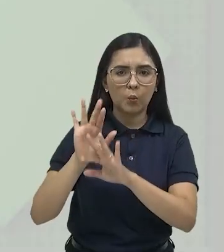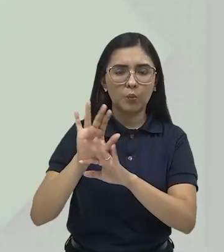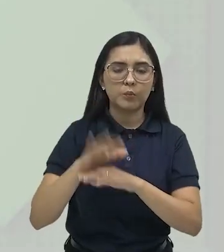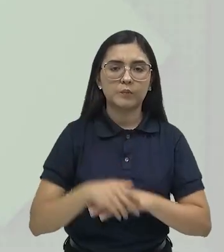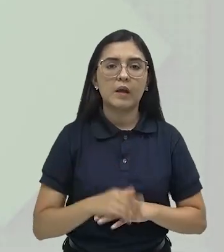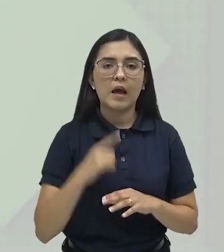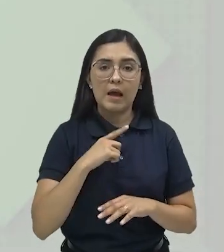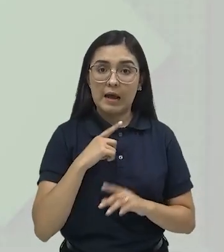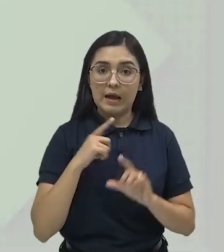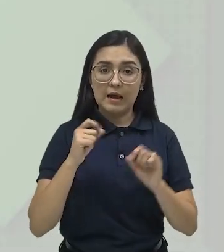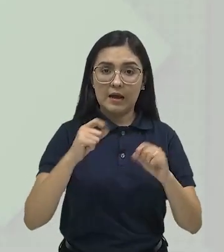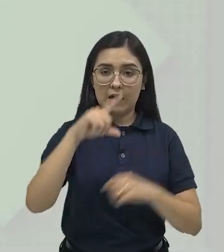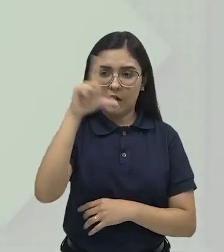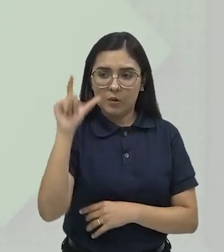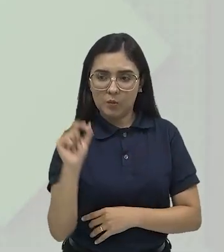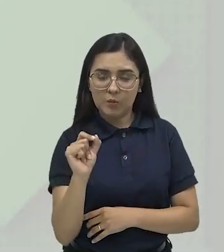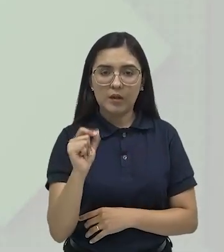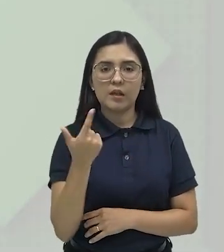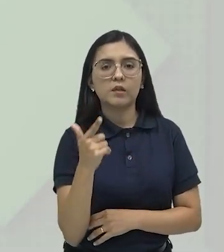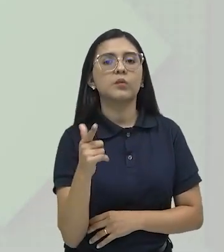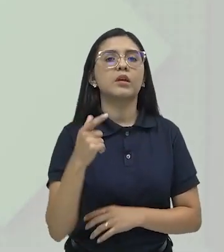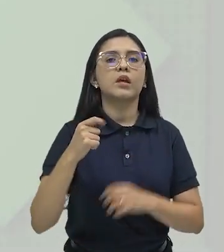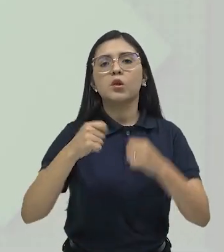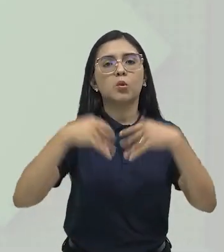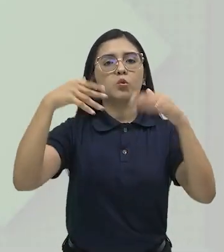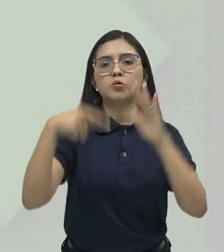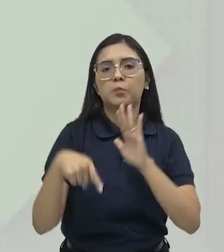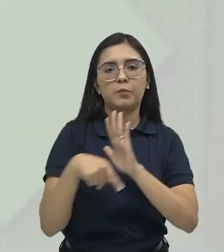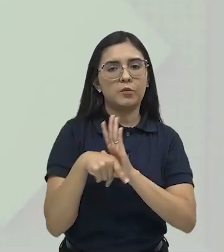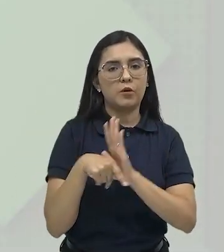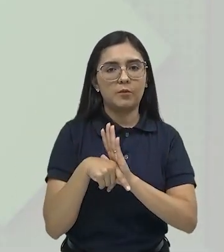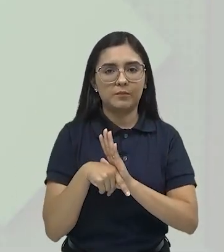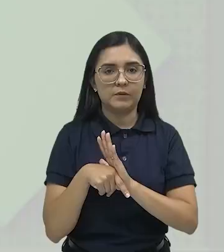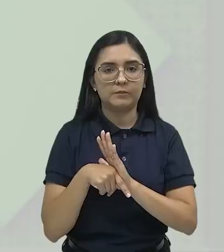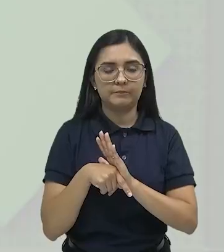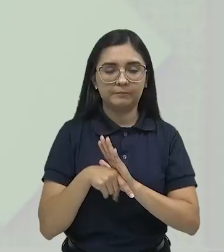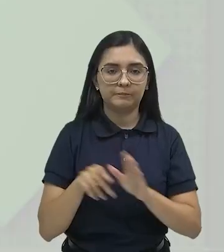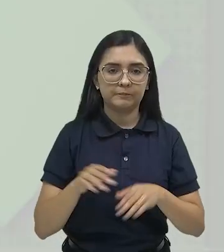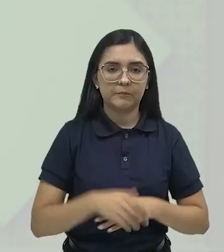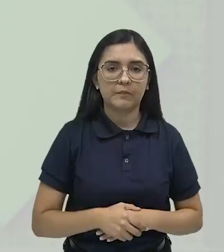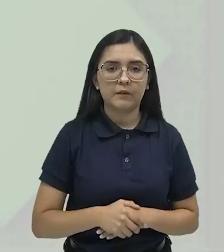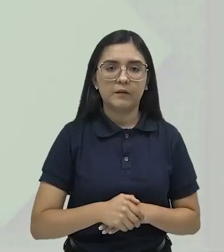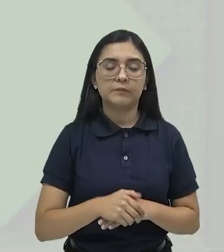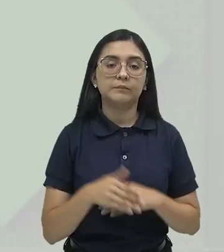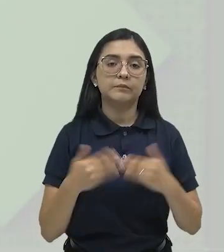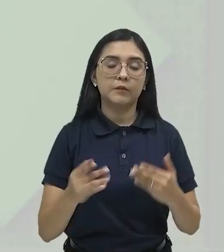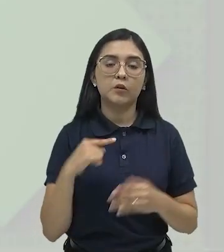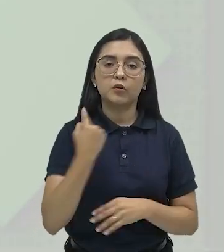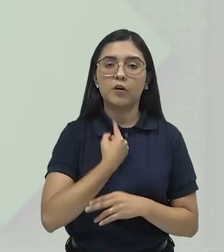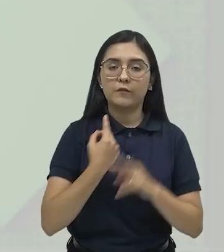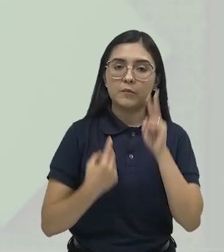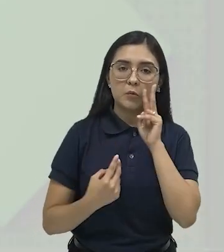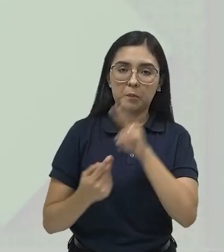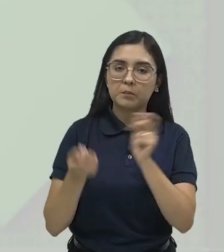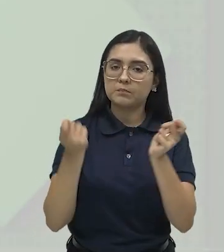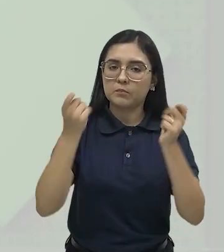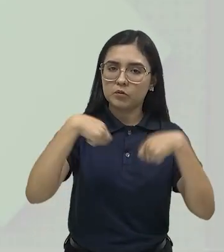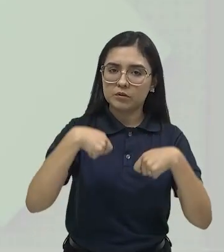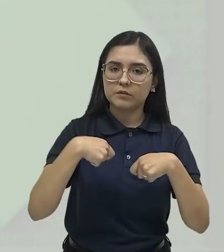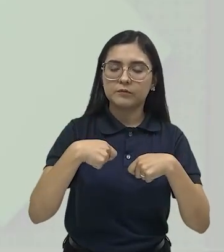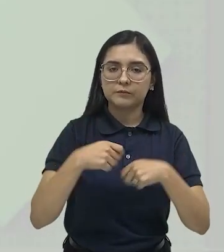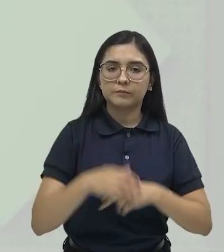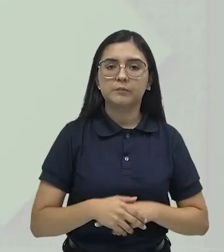tem luz própria, sendo assim ela recebe a luz solar também. E a gente vai enxergar aquilo que está